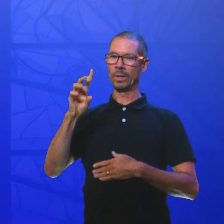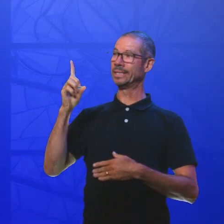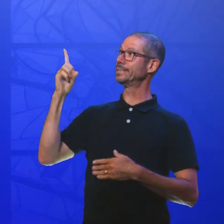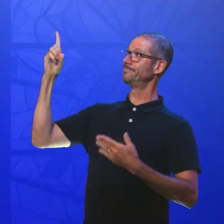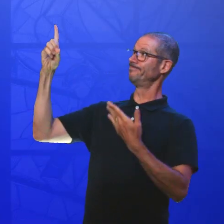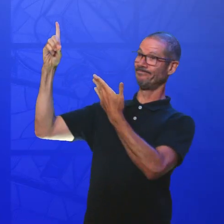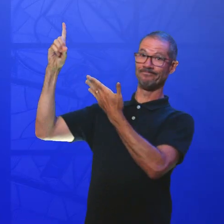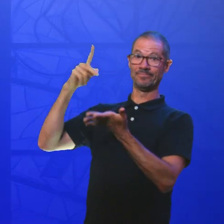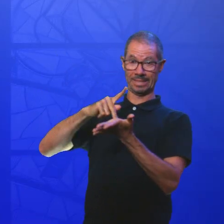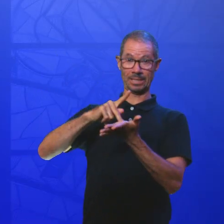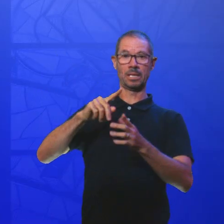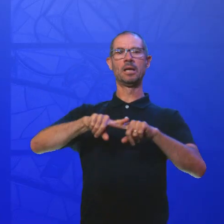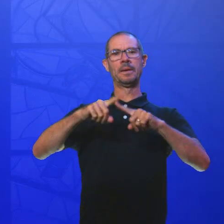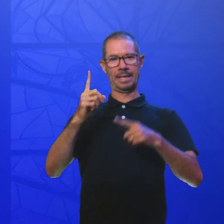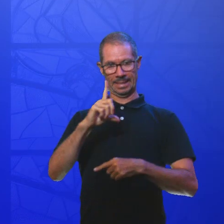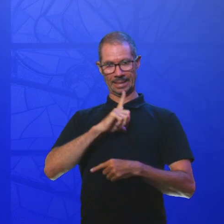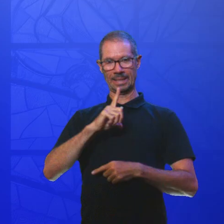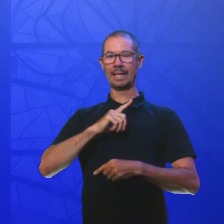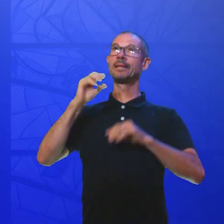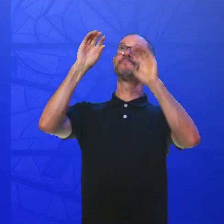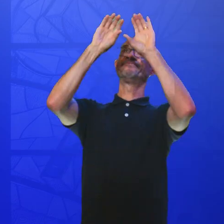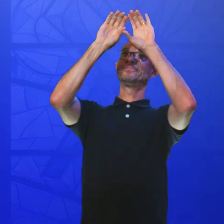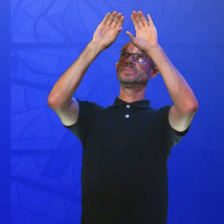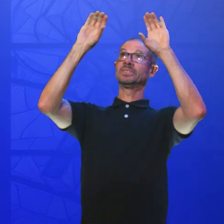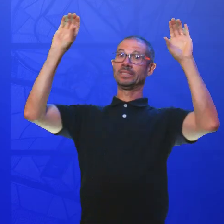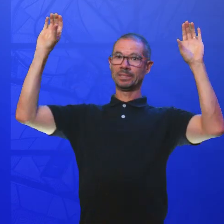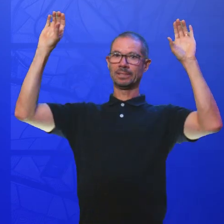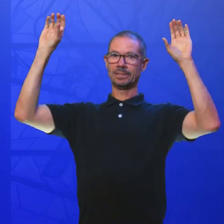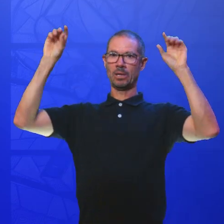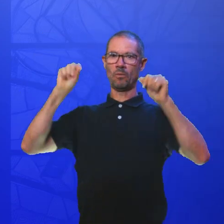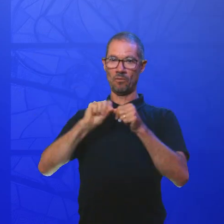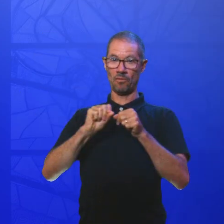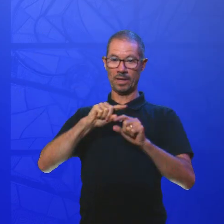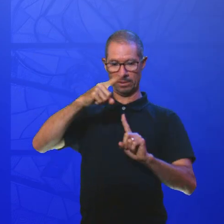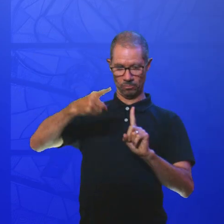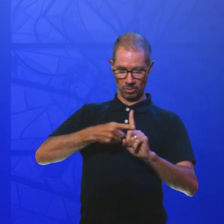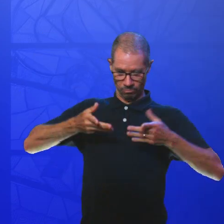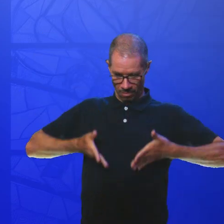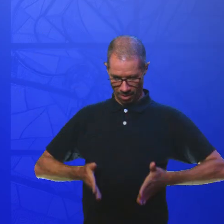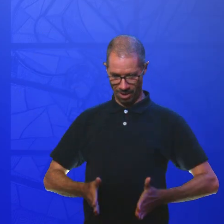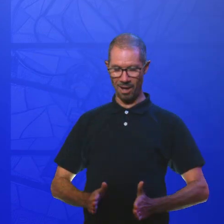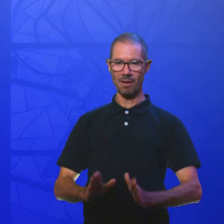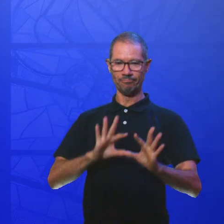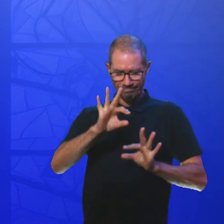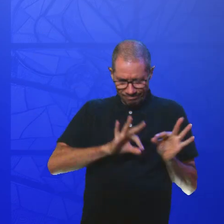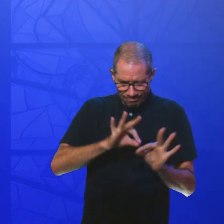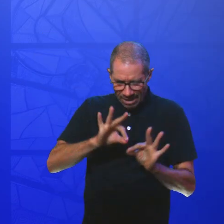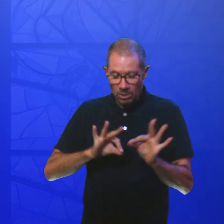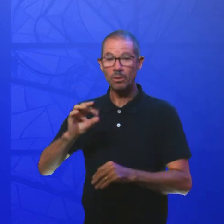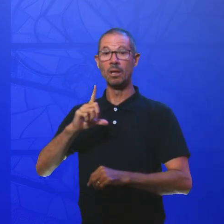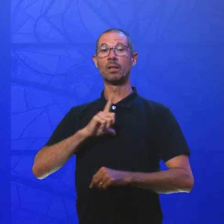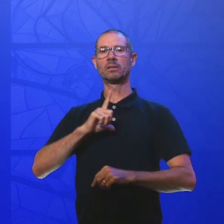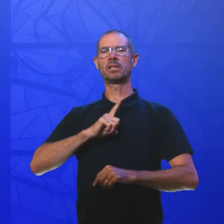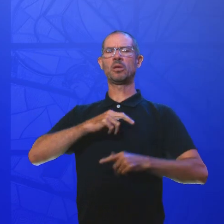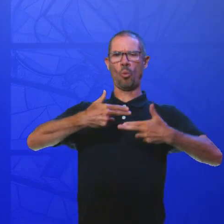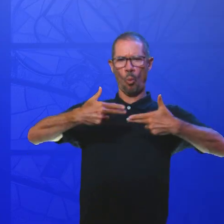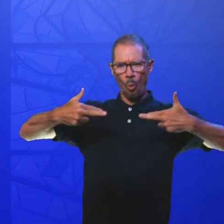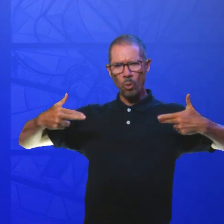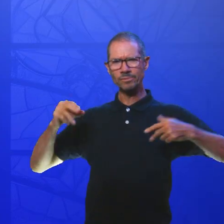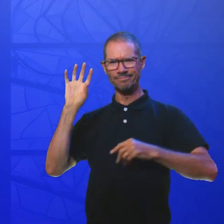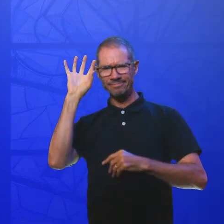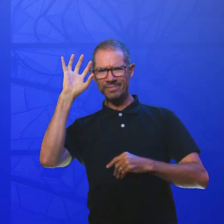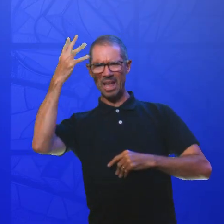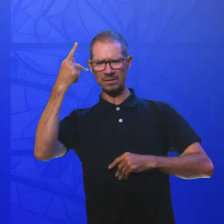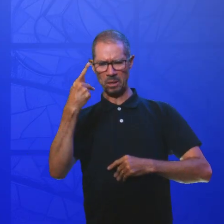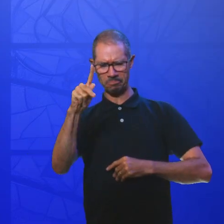verdade, mas existe um Pai que está nos céus, que te criou, que te formou, que te planejou, tem coisas tremendas para realizar